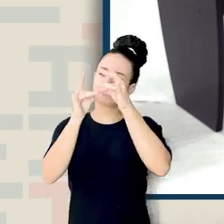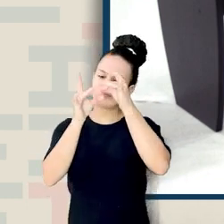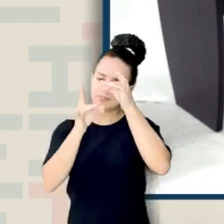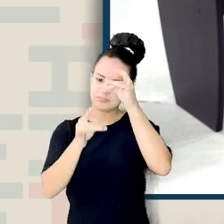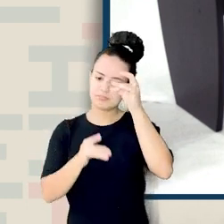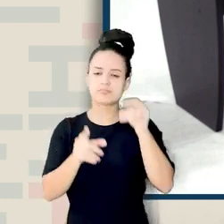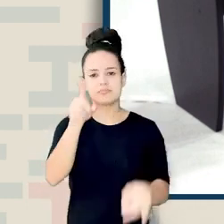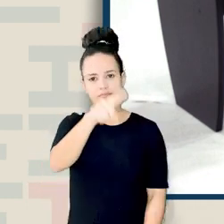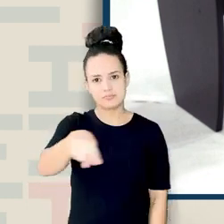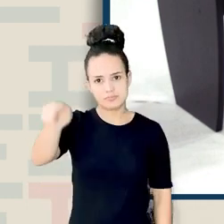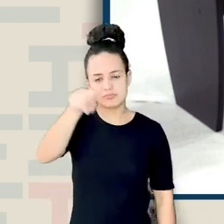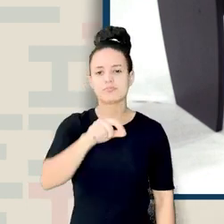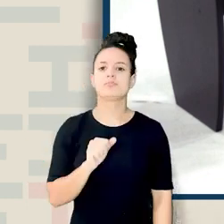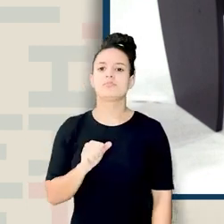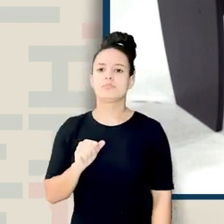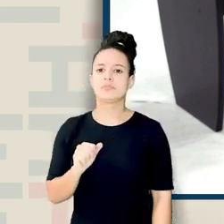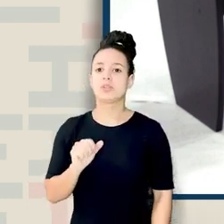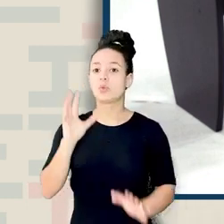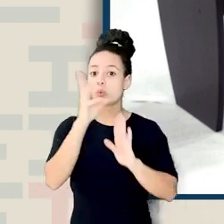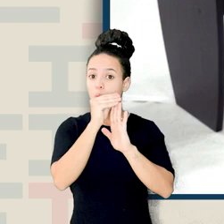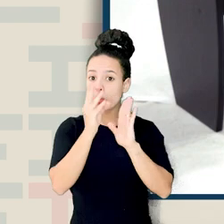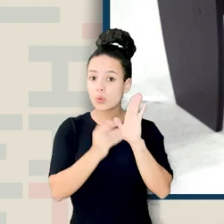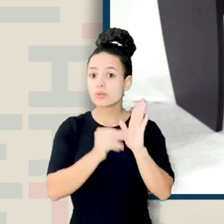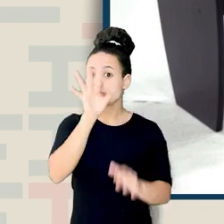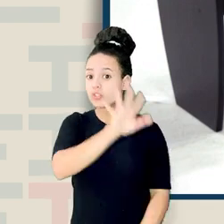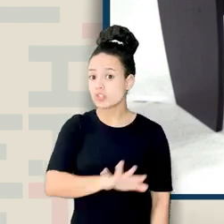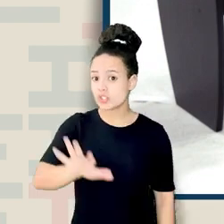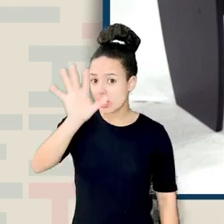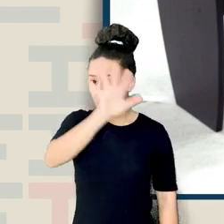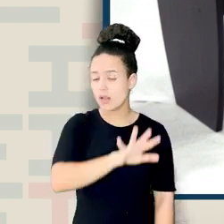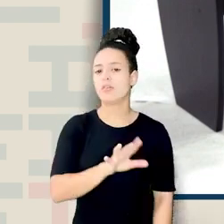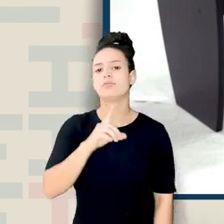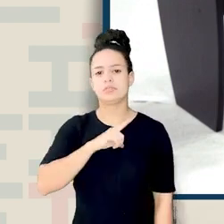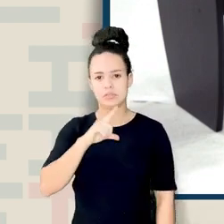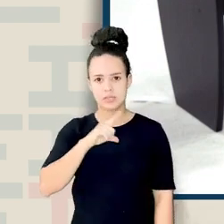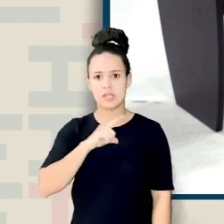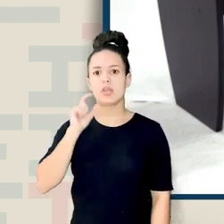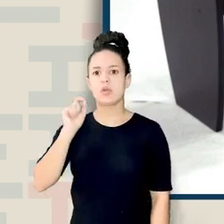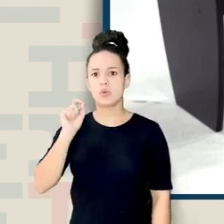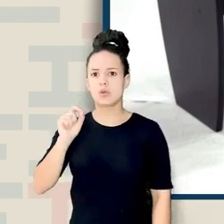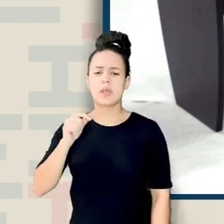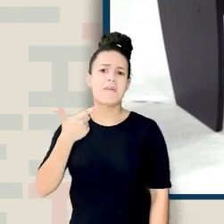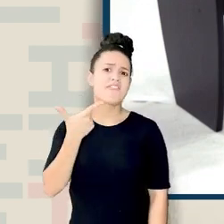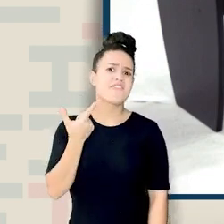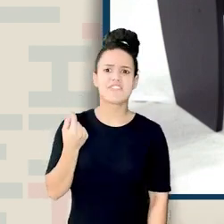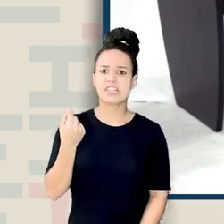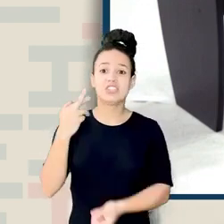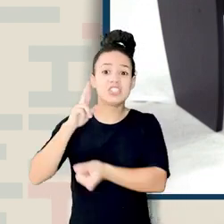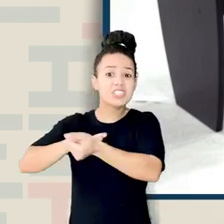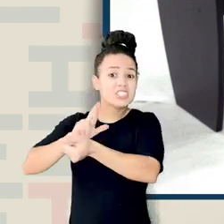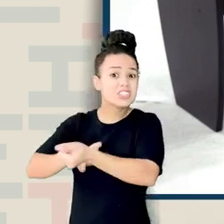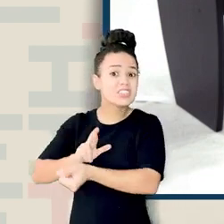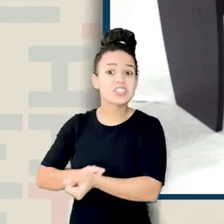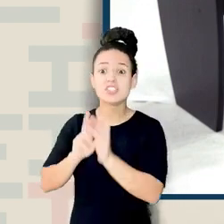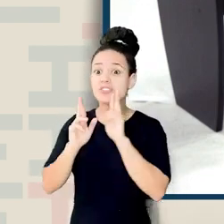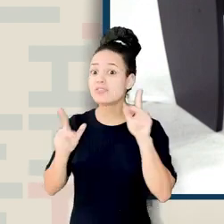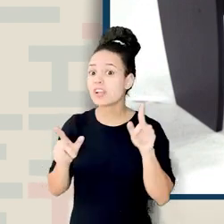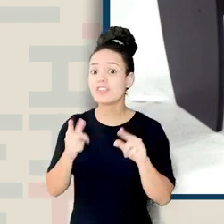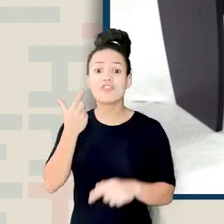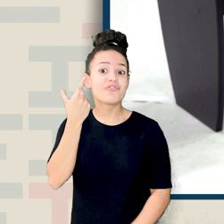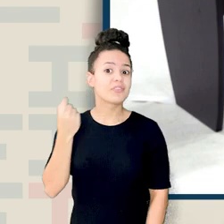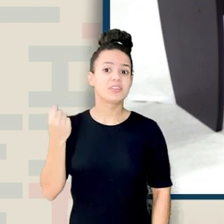vocês que no conteúdo geral do material nós vamos ter uma perspectiva para mais de 20 toques. Toques